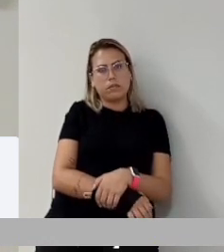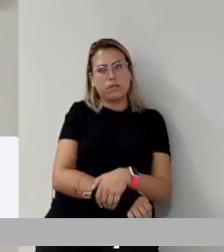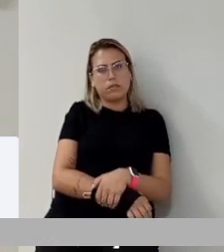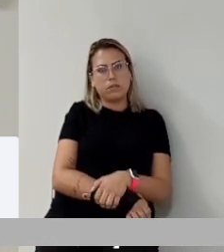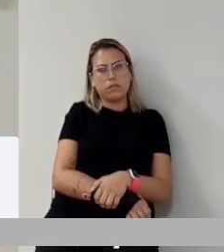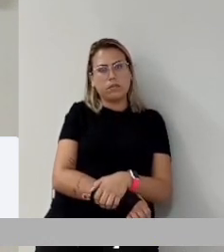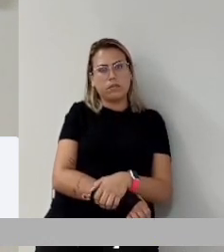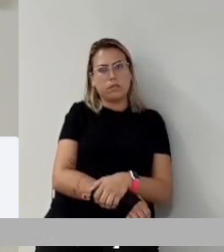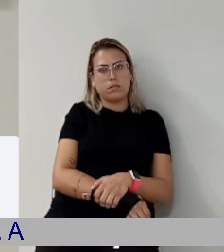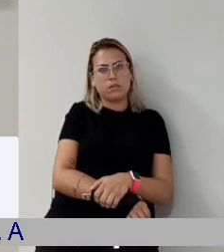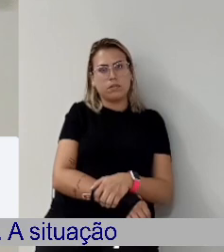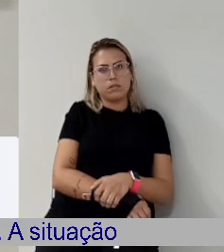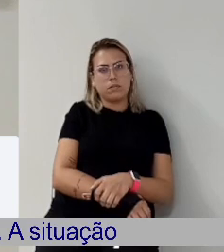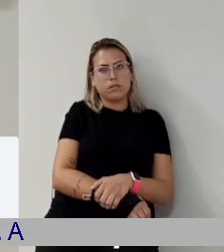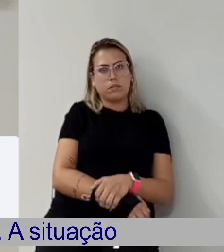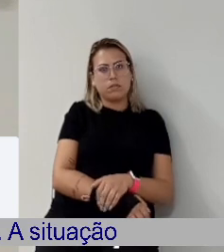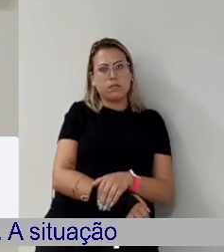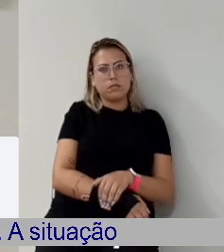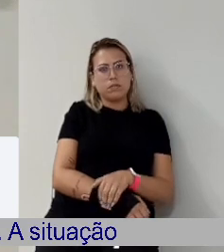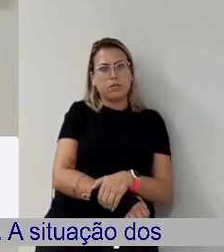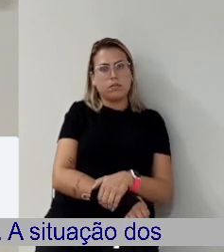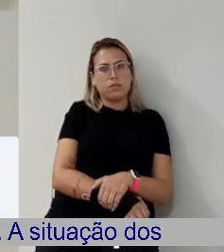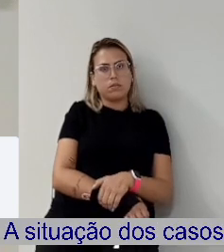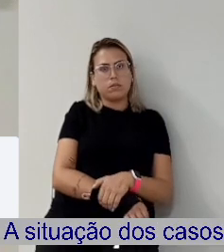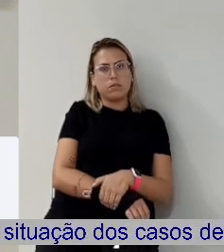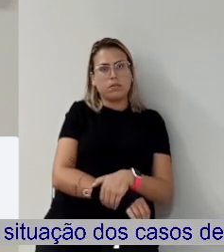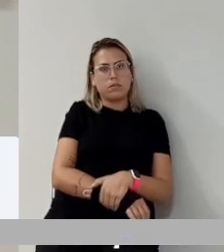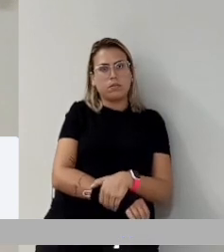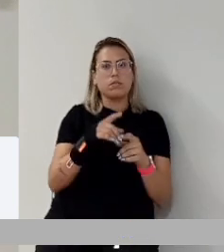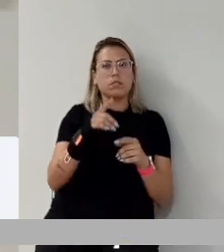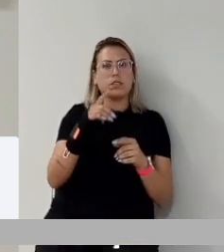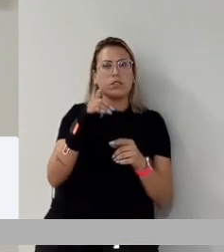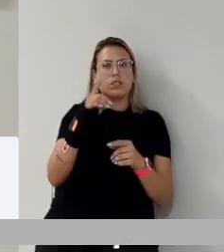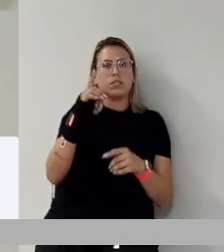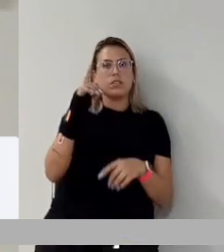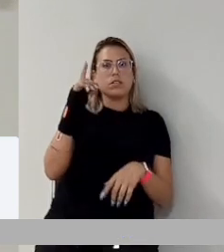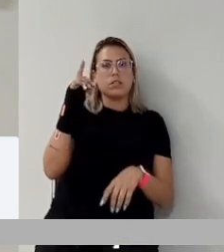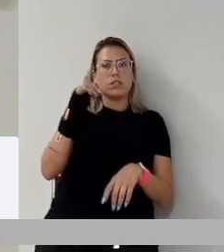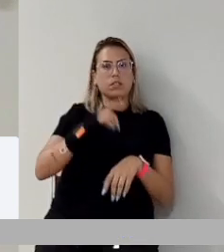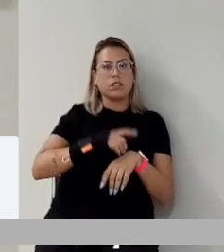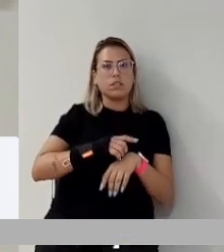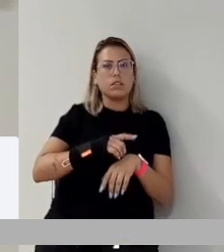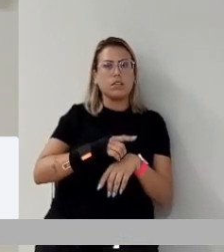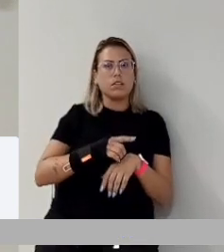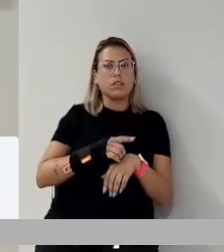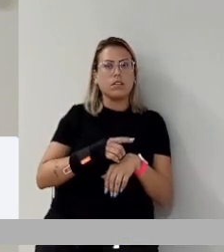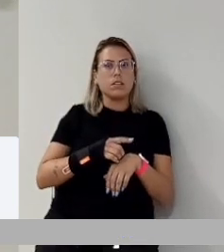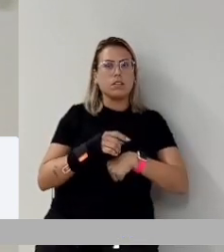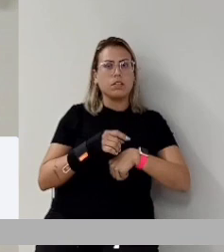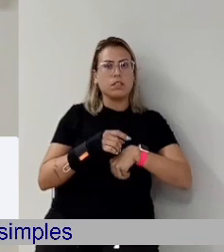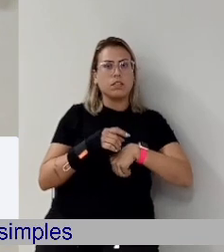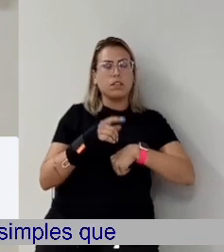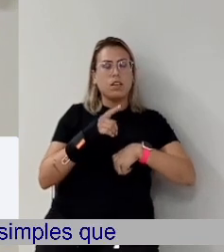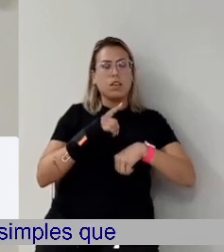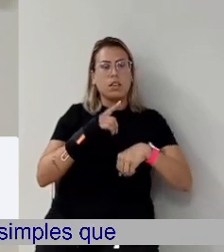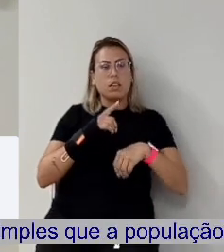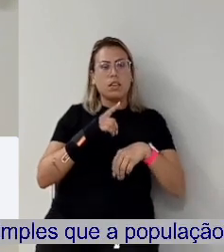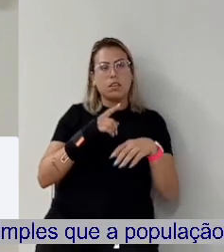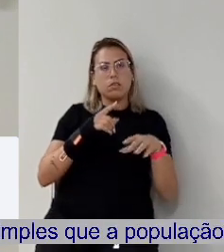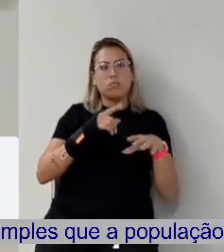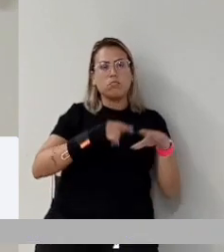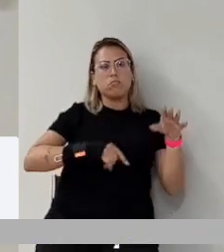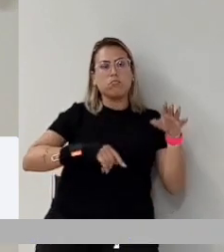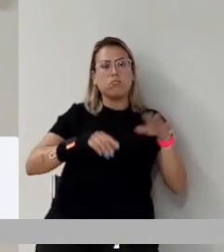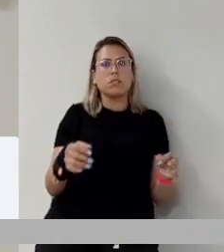a a situação dos casos de dengue né E são medidas públicas eh medidas simples que a a população também